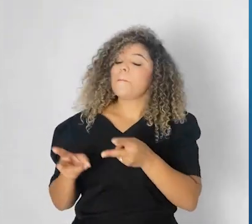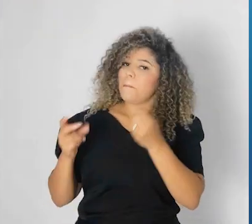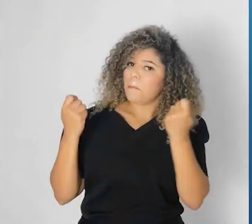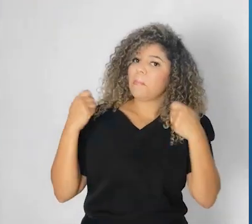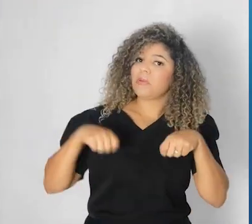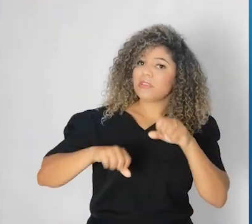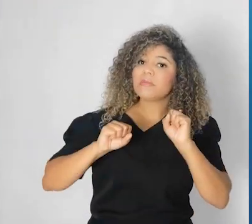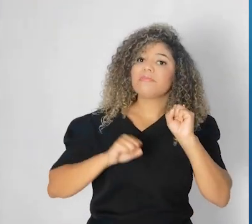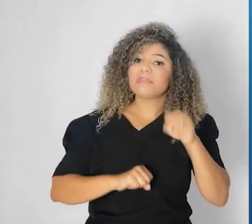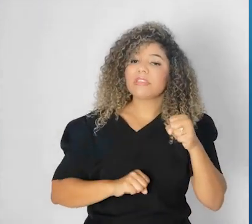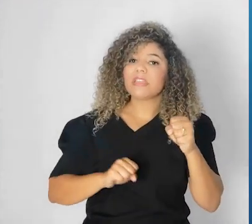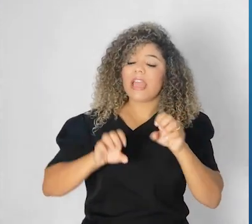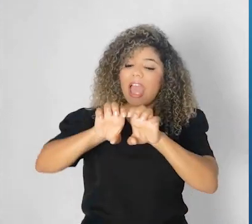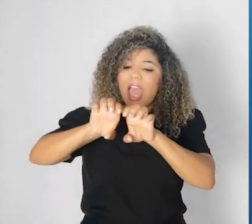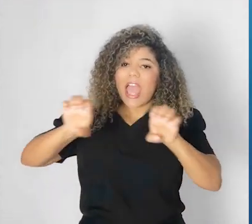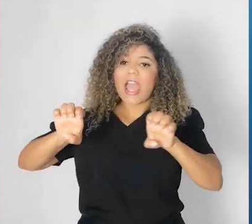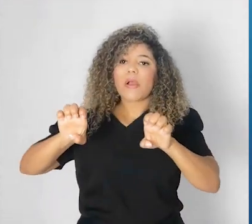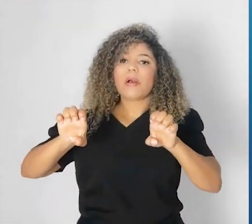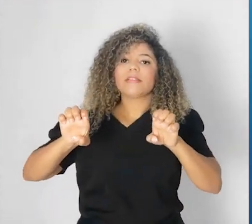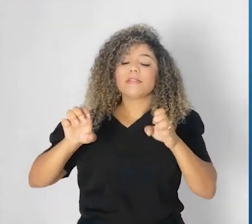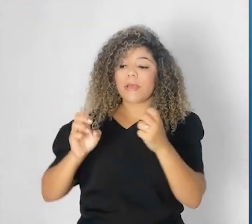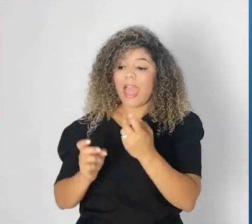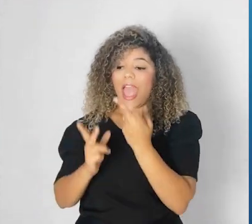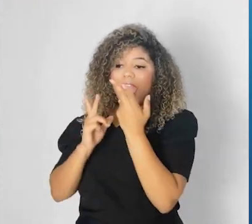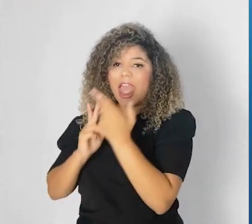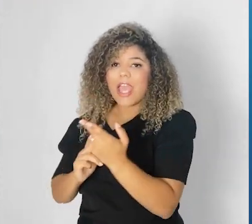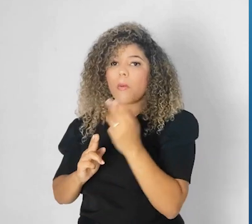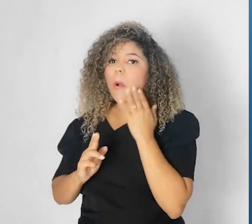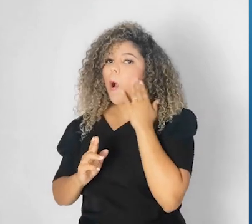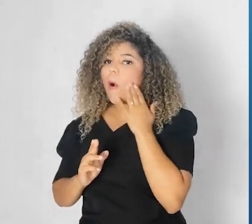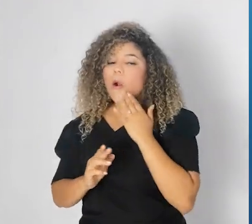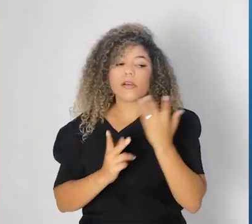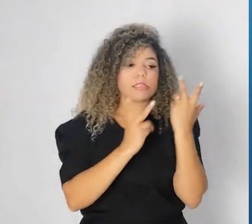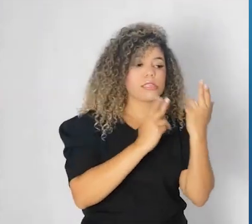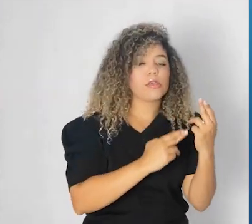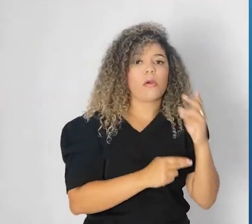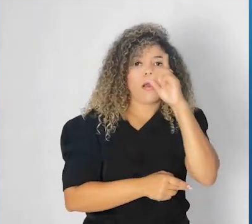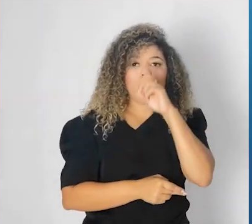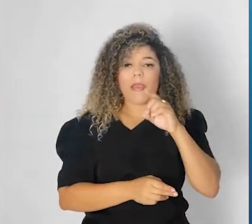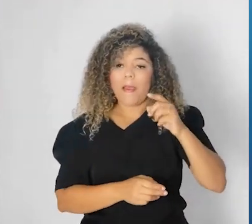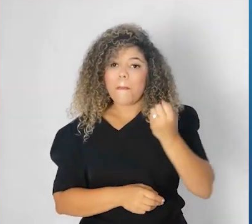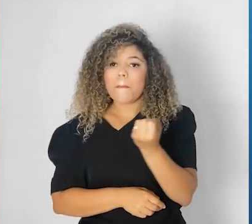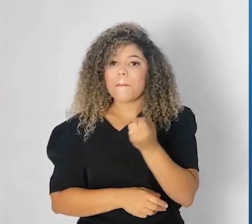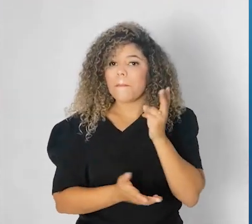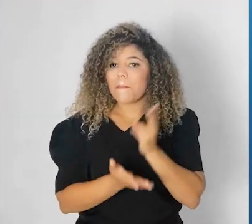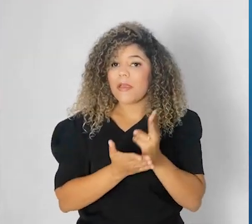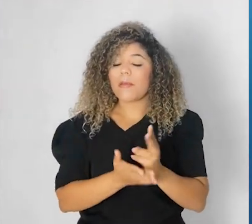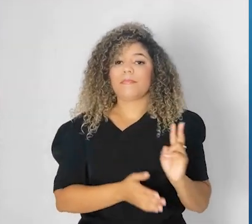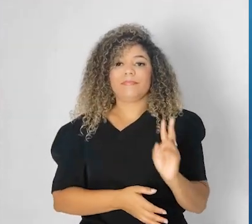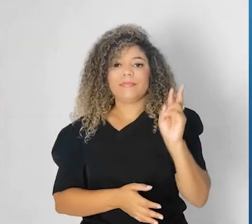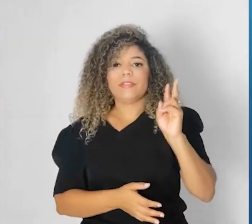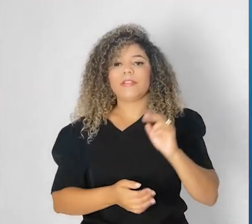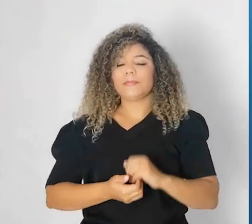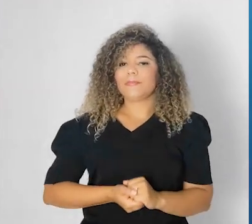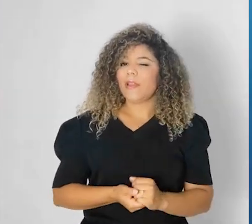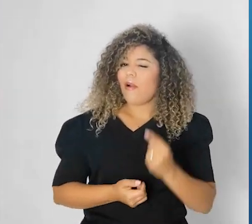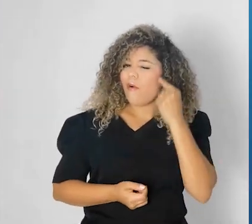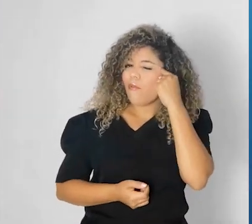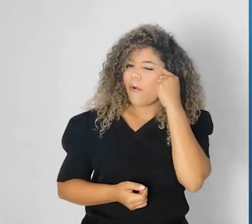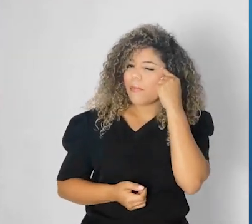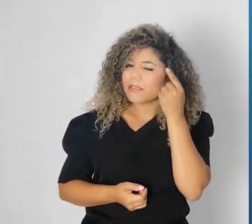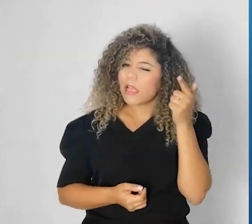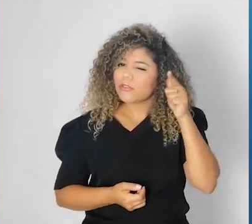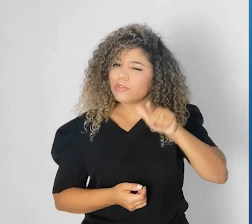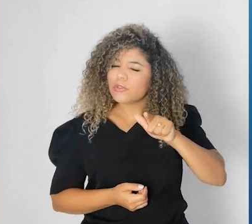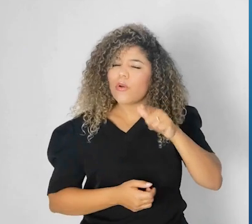sim a equação que a gente escreveu, tá bom? E aqui vamos pensar mais um pouco. Olha